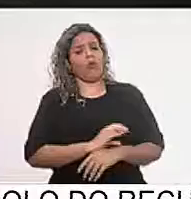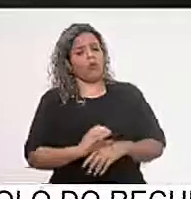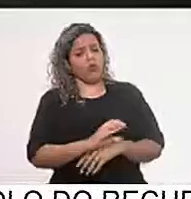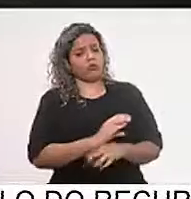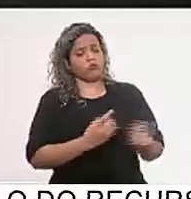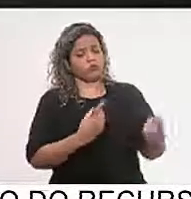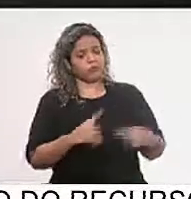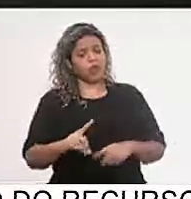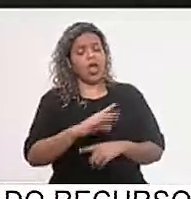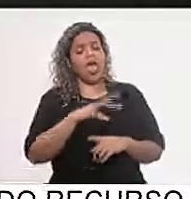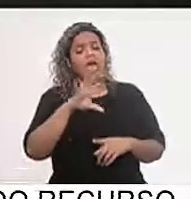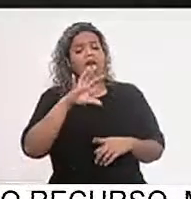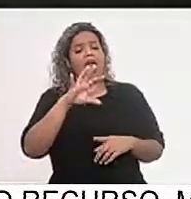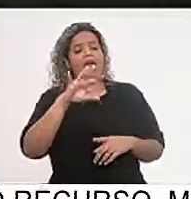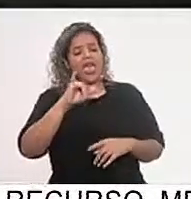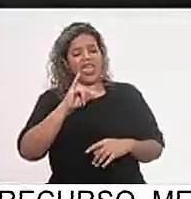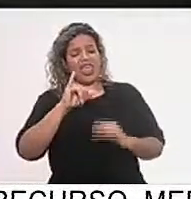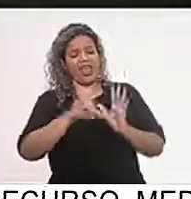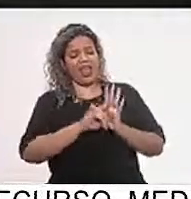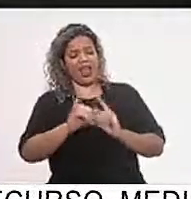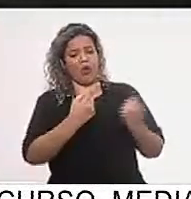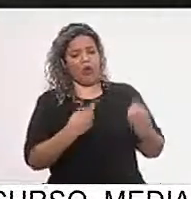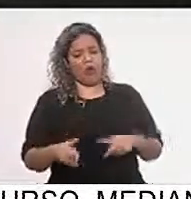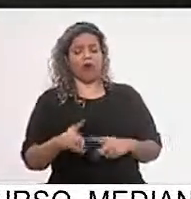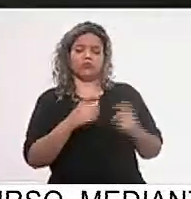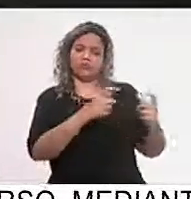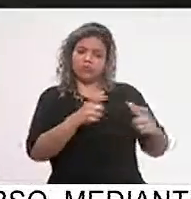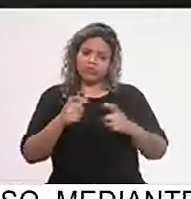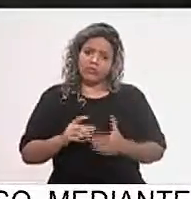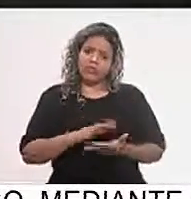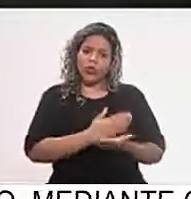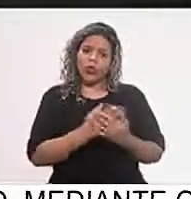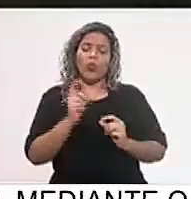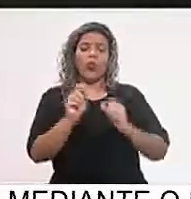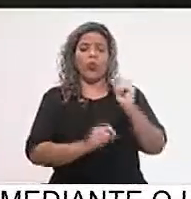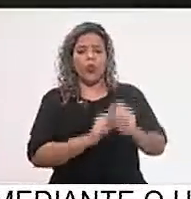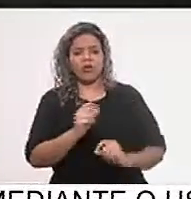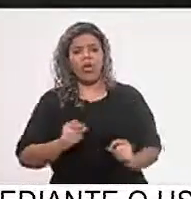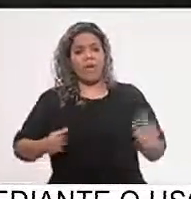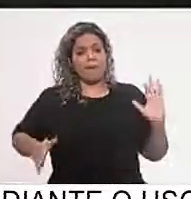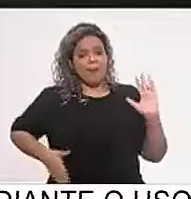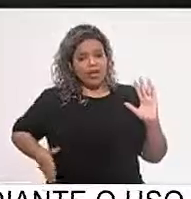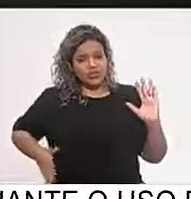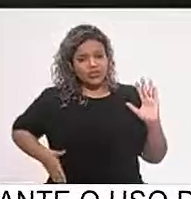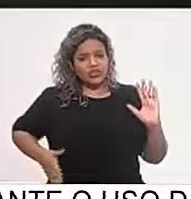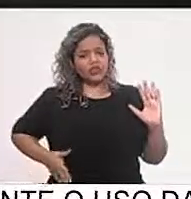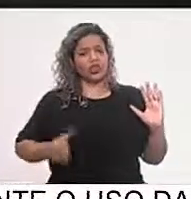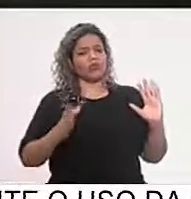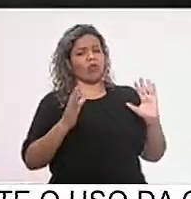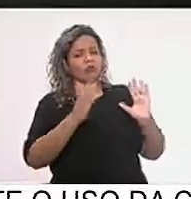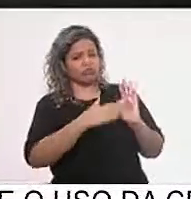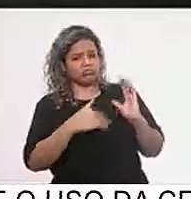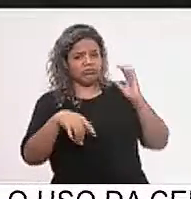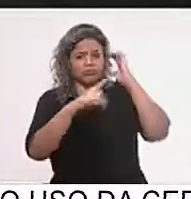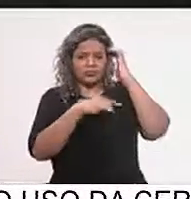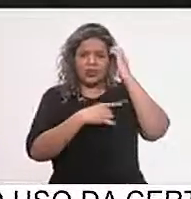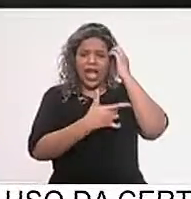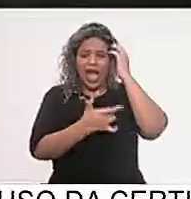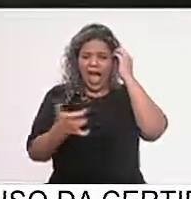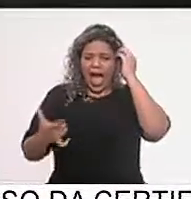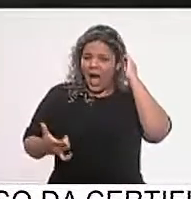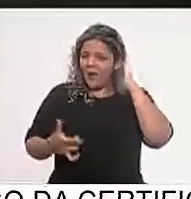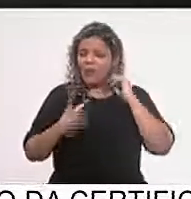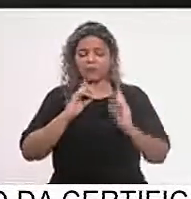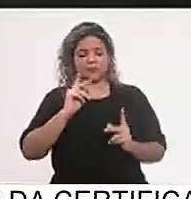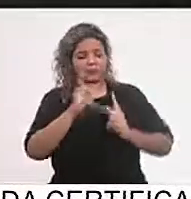Porque o que nós vemos hoje, em muitos lugares, é os bandidos, as quadrilhas altamente armadas e